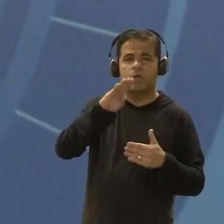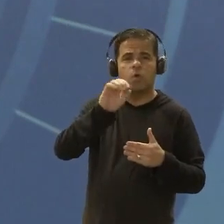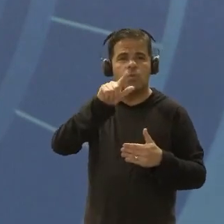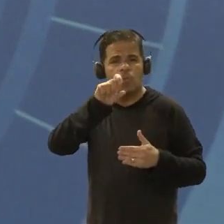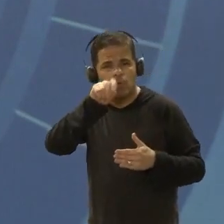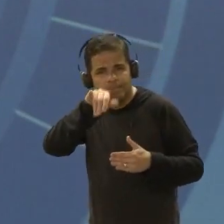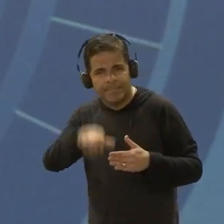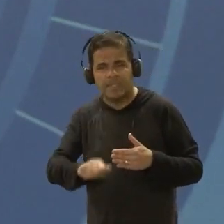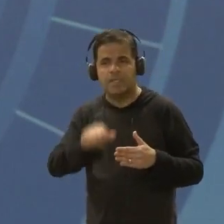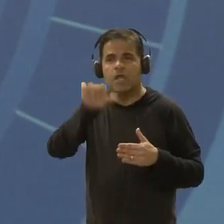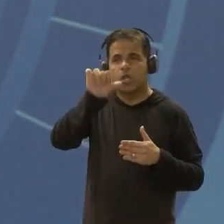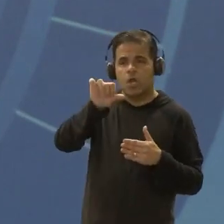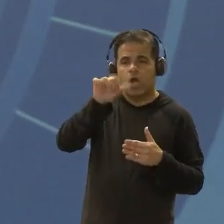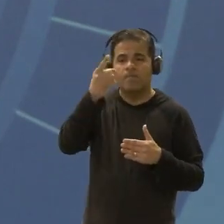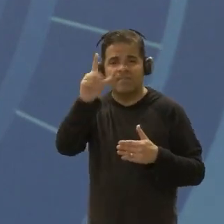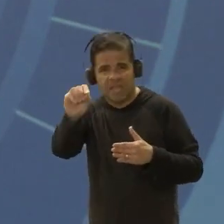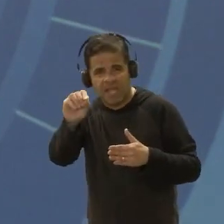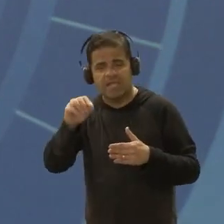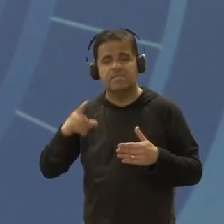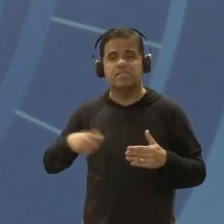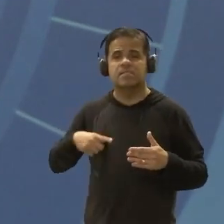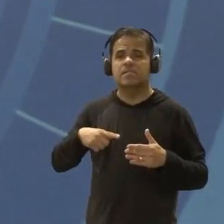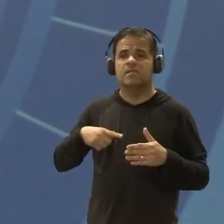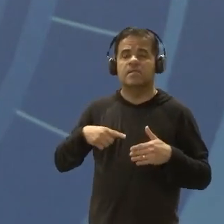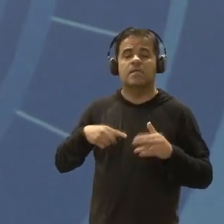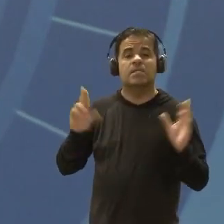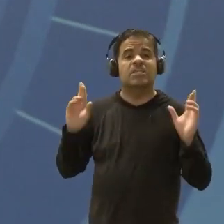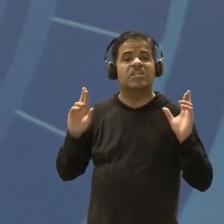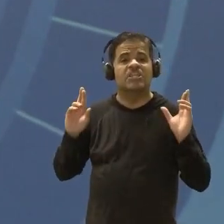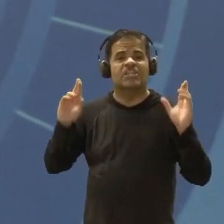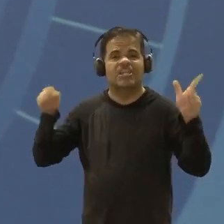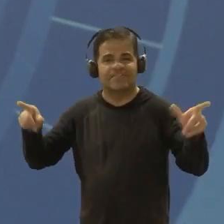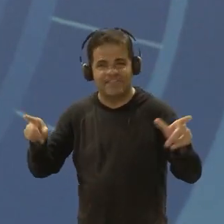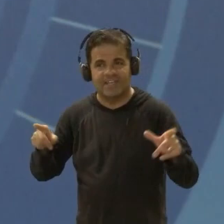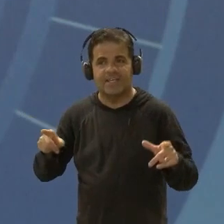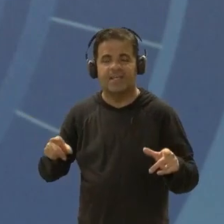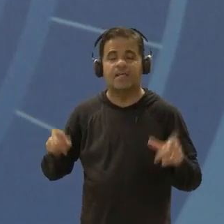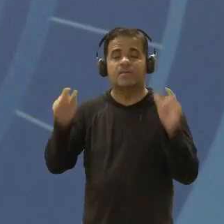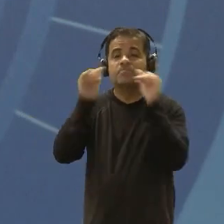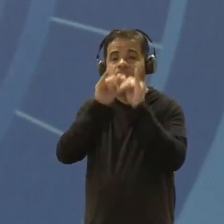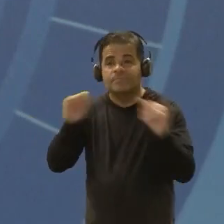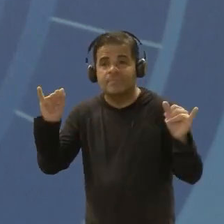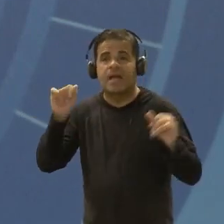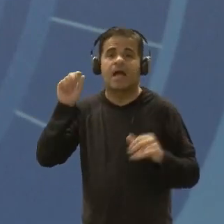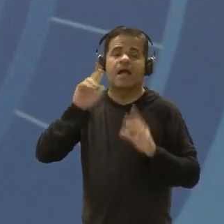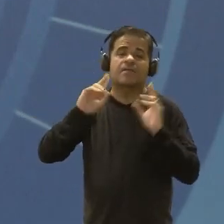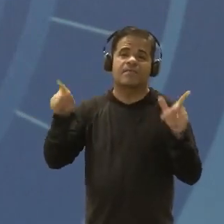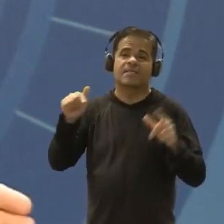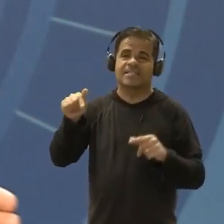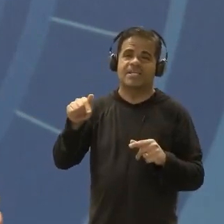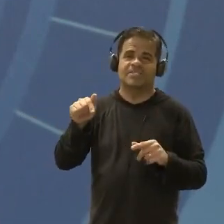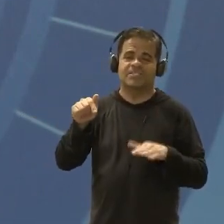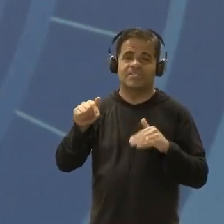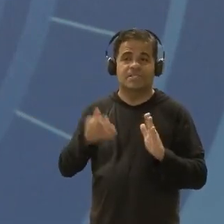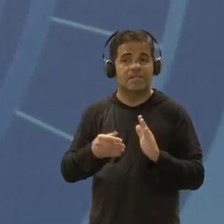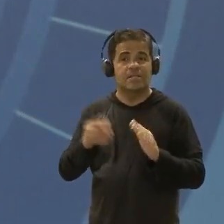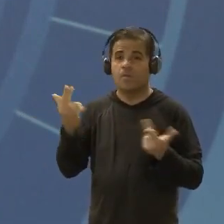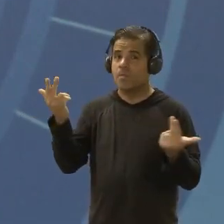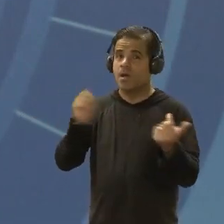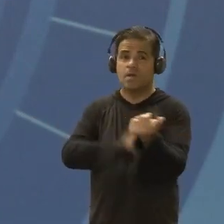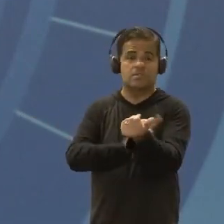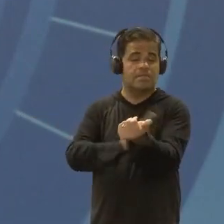9, 10, ele tem uma microbiota diferente daquele paciente com glicada de 7. E é o mesmo paciente com